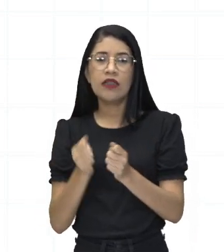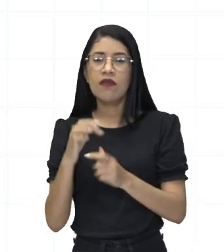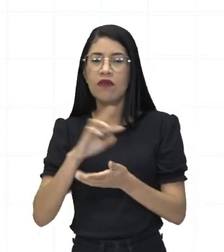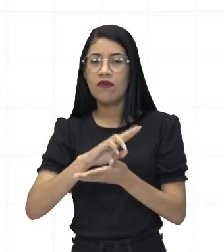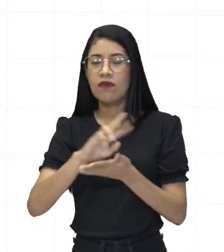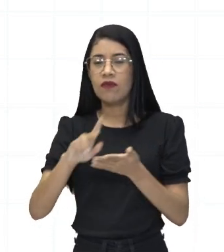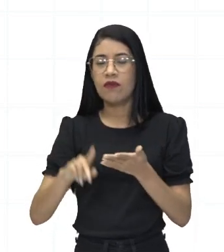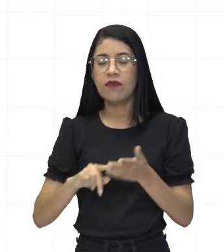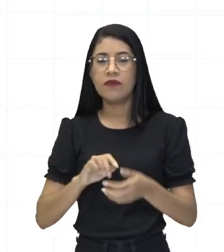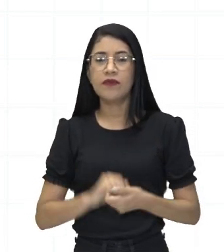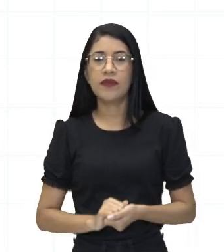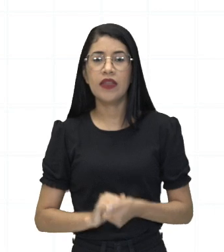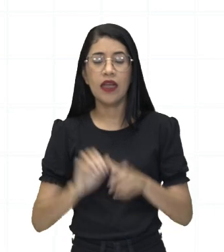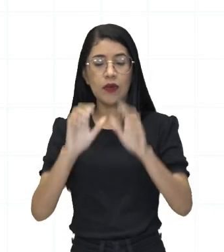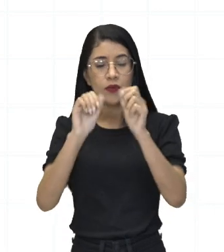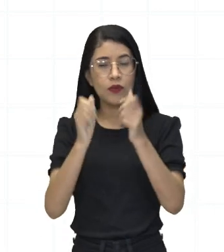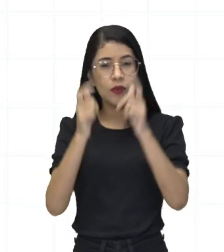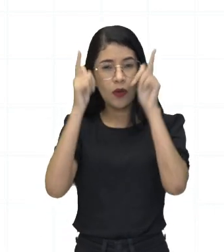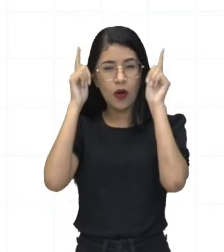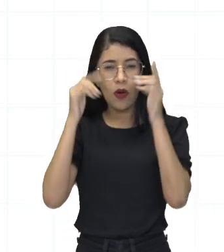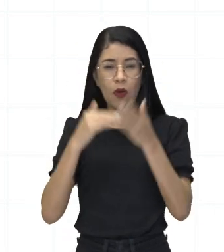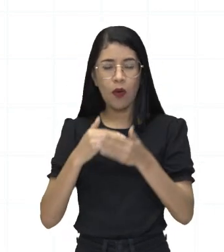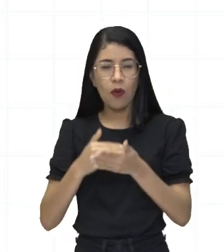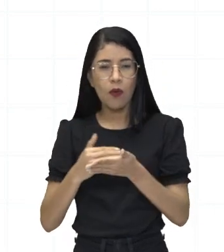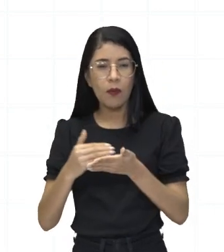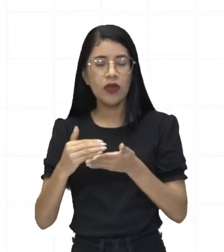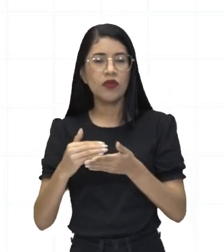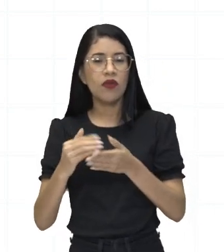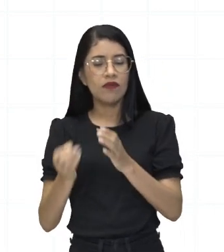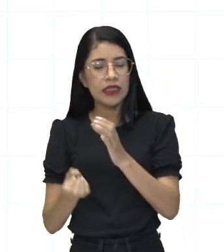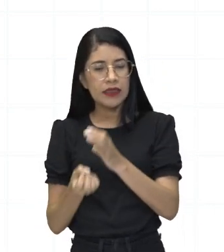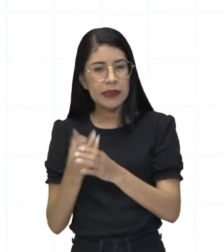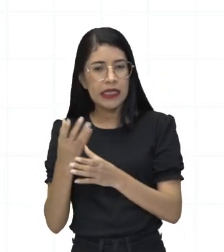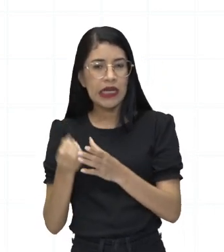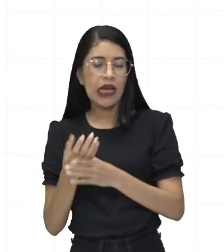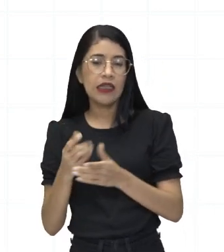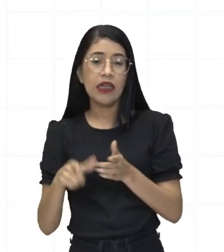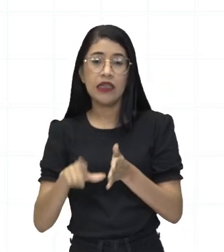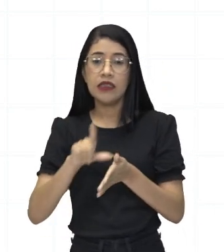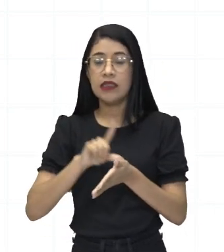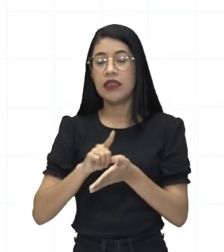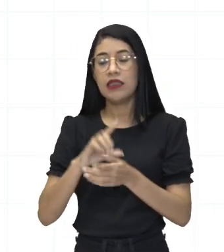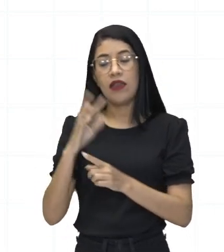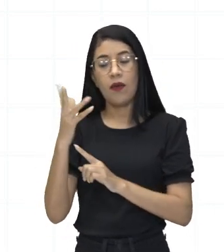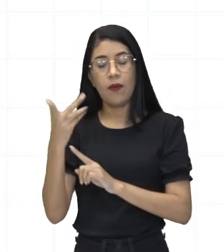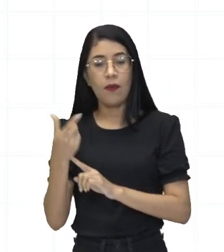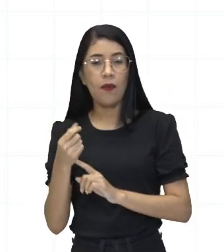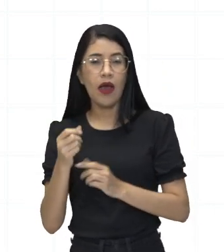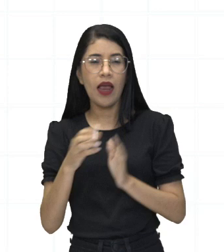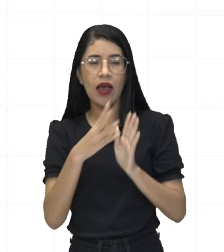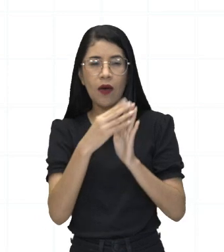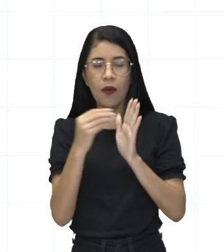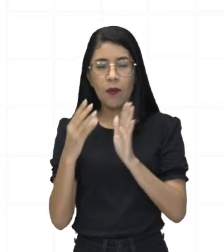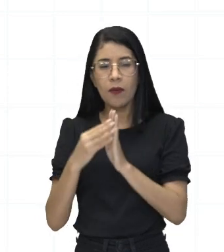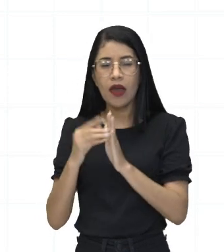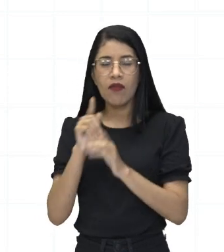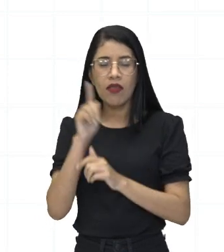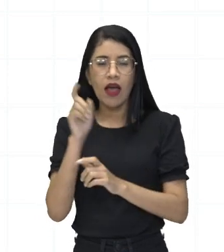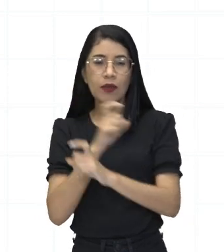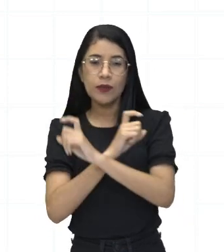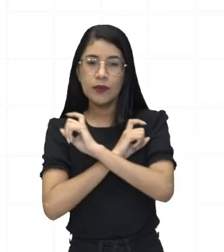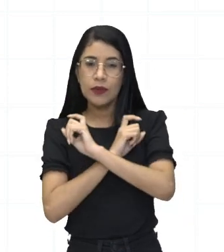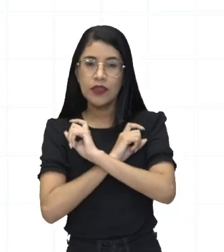A escultura grega deu seus primeiros passos. Inicialmente, os artistas se inspiravam nos modelos egípcios